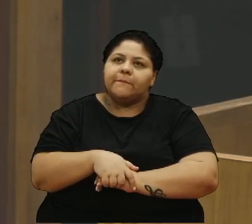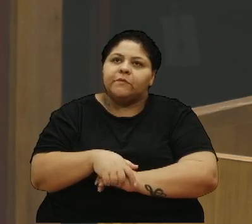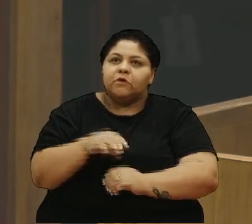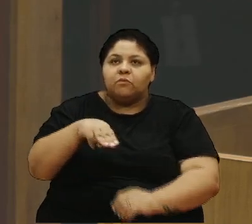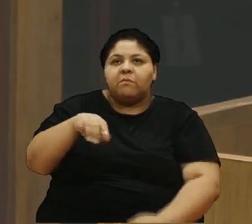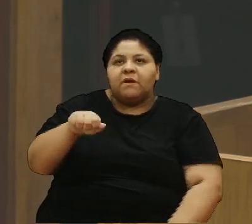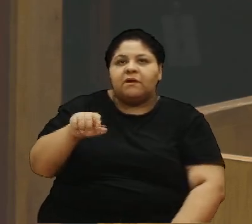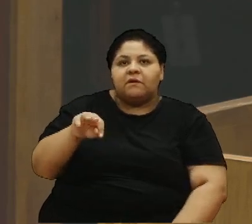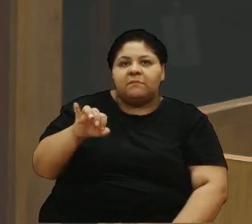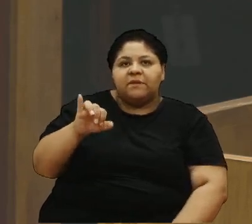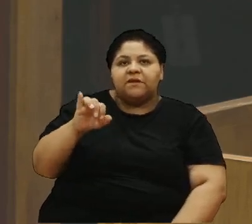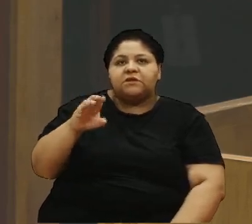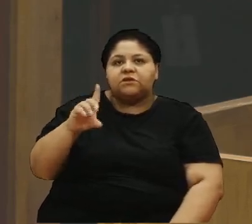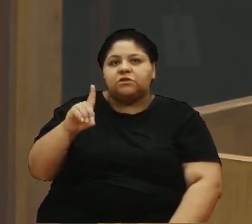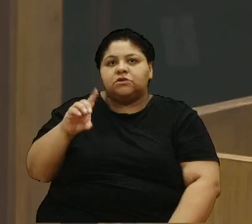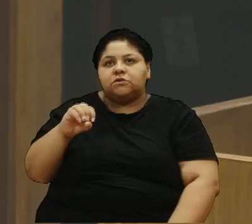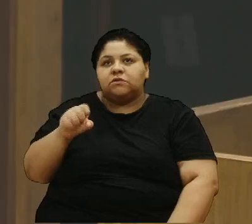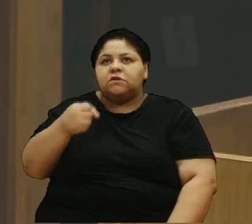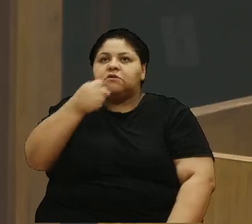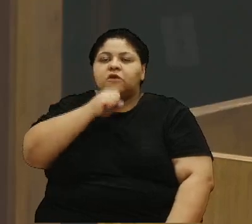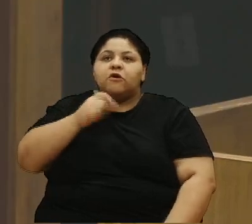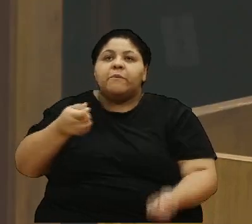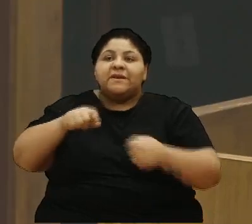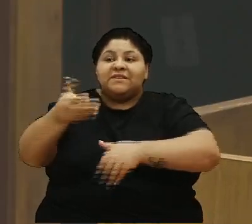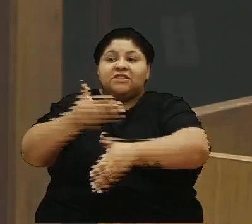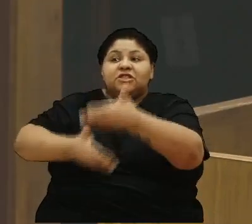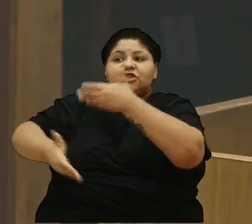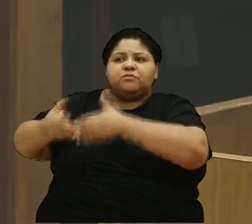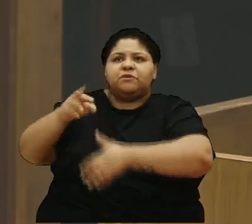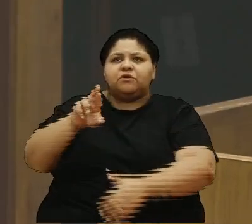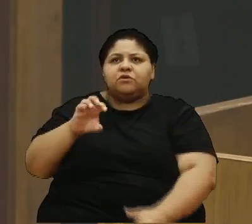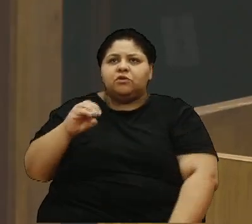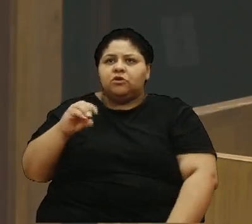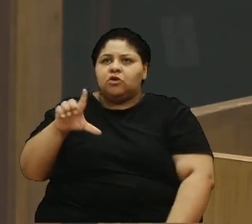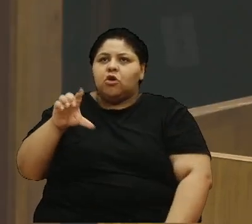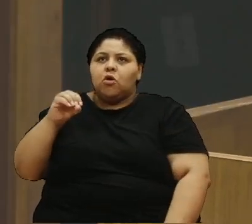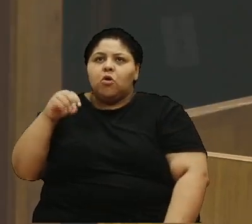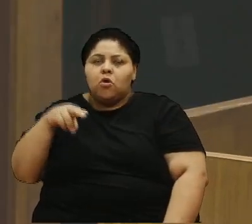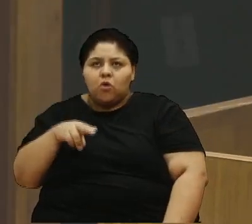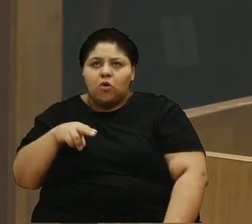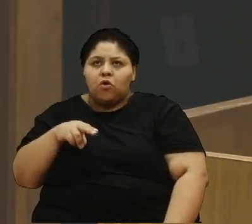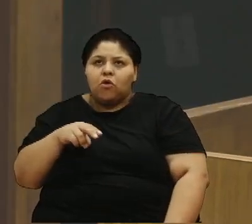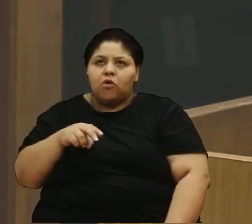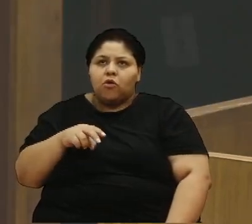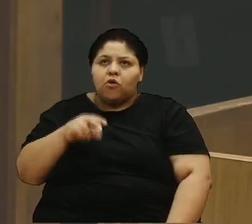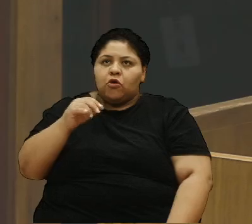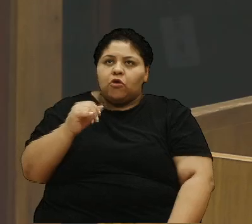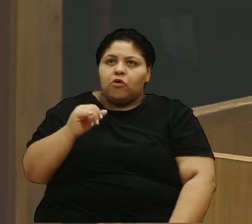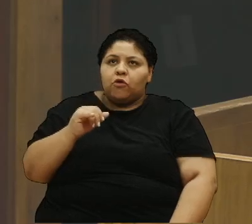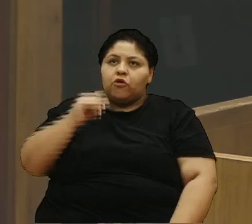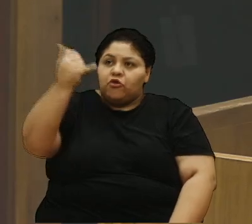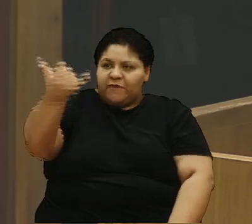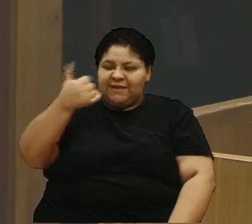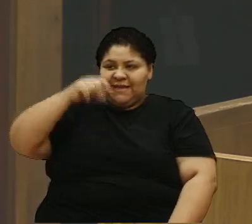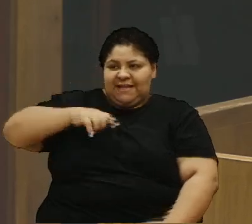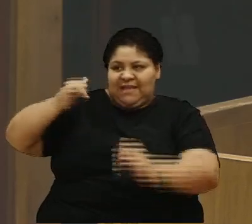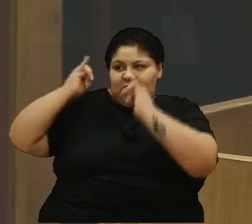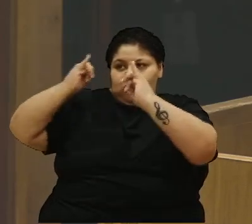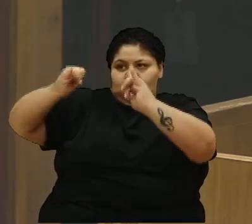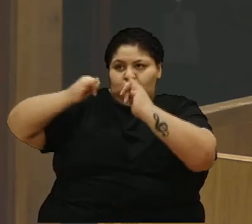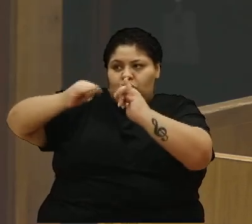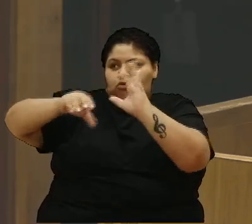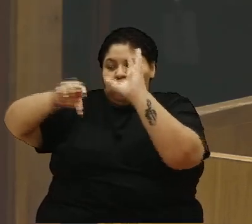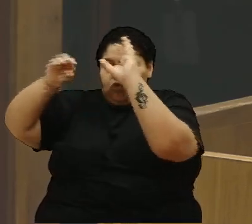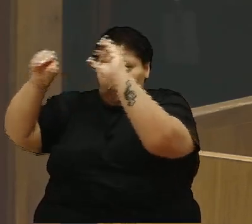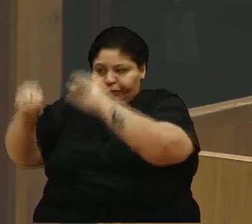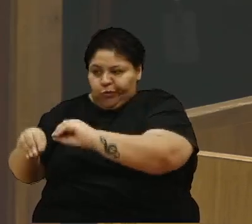Matioda, uma senhora que precisa de consulta no Reolon, ou no Rota Nova, se tu me disser que tem ônibus para ela sair